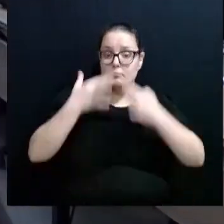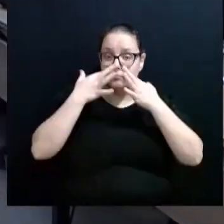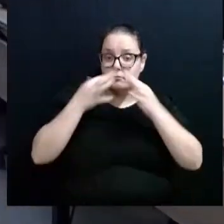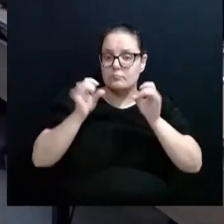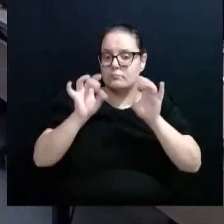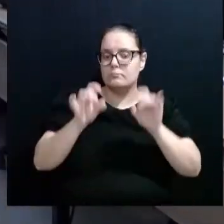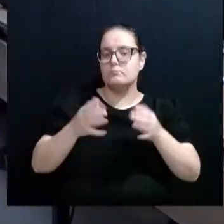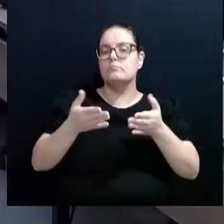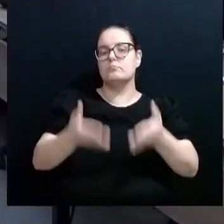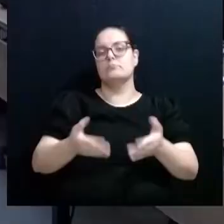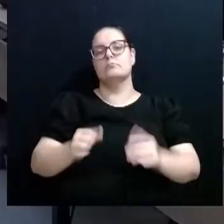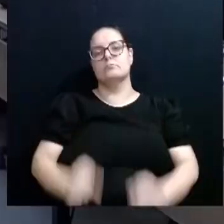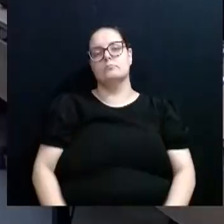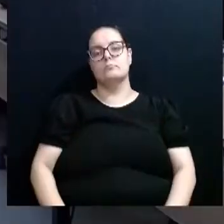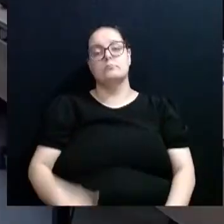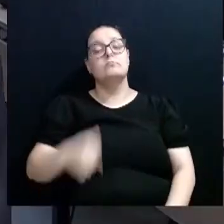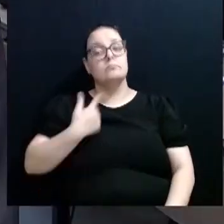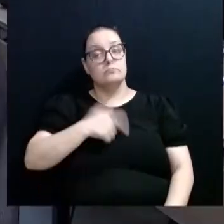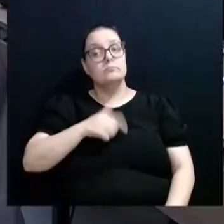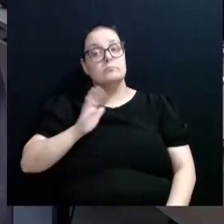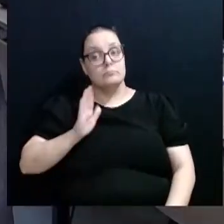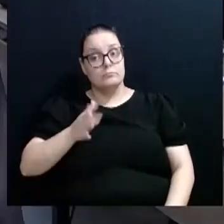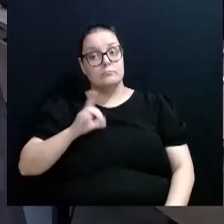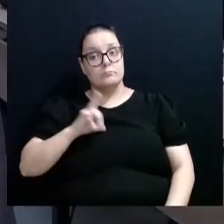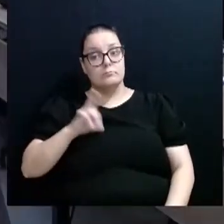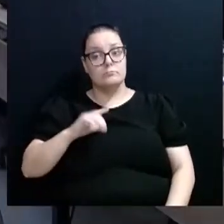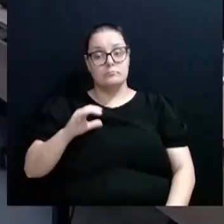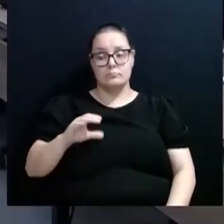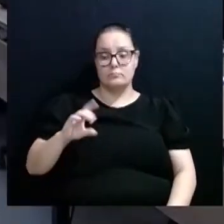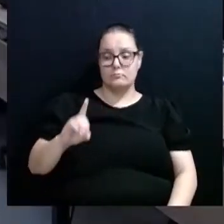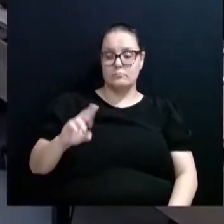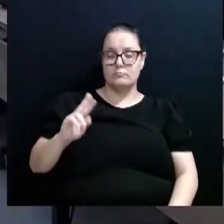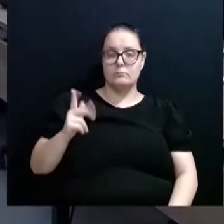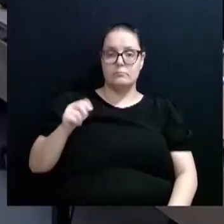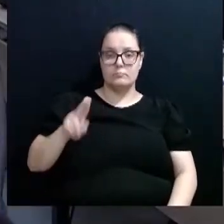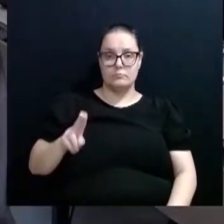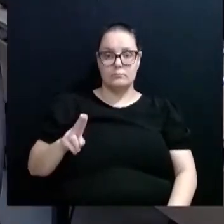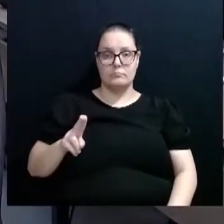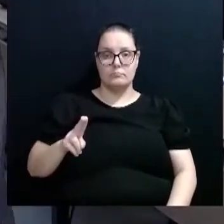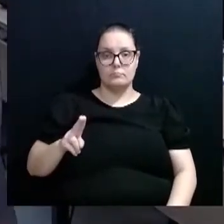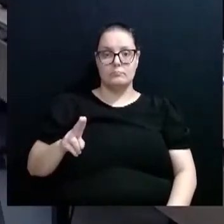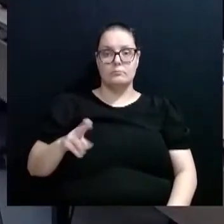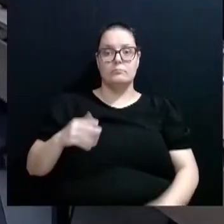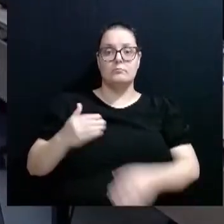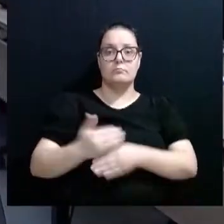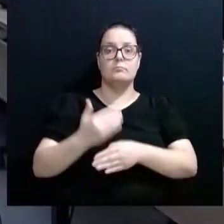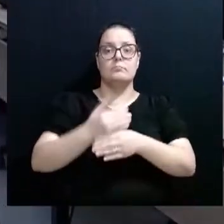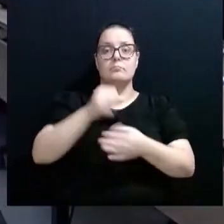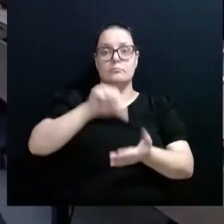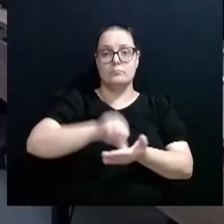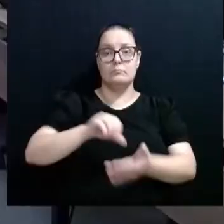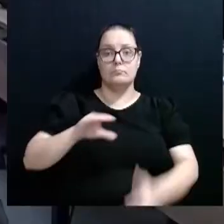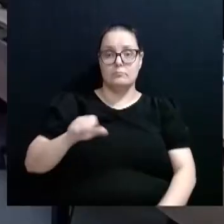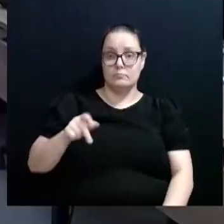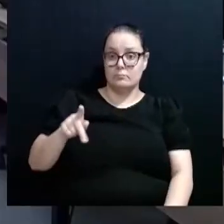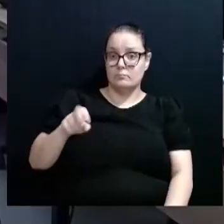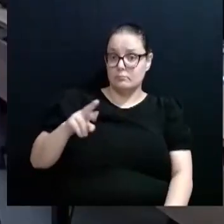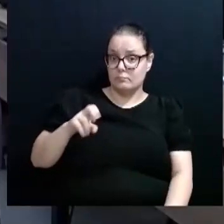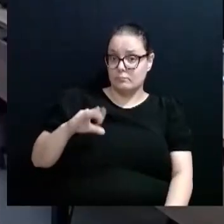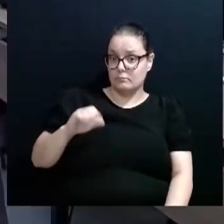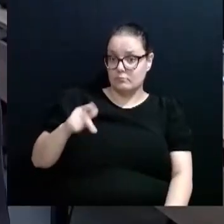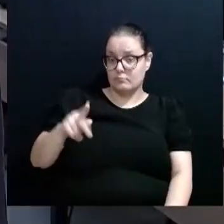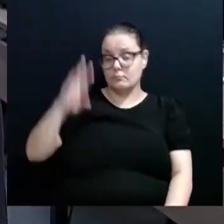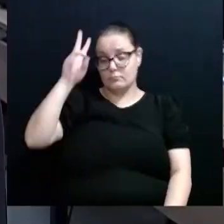Nós já vamos ter lá no CDHU da Vila Renascença a construção de uma unidade da CEPROCAMP. Eu lembro que levei